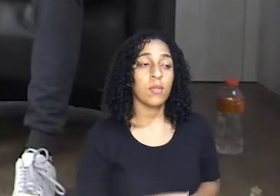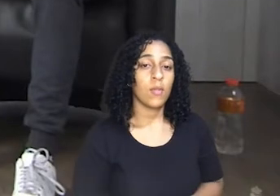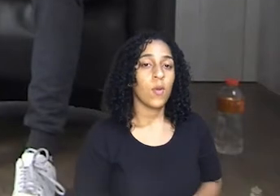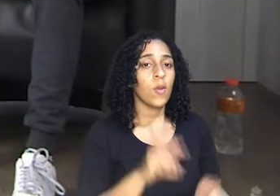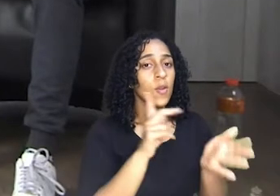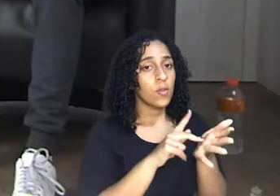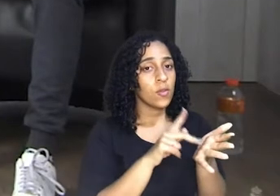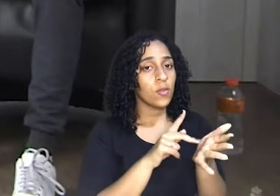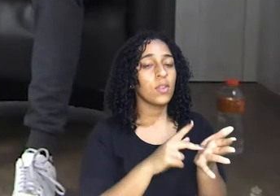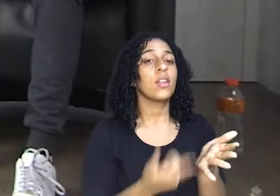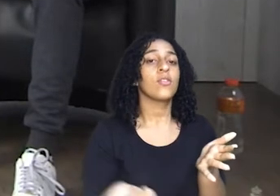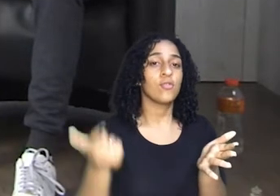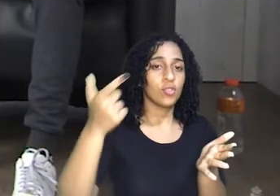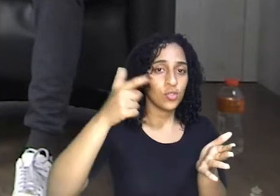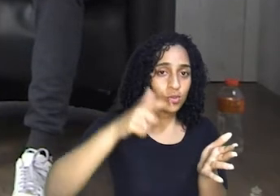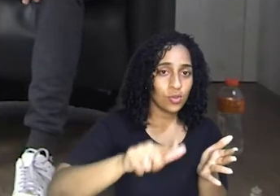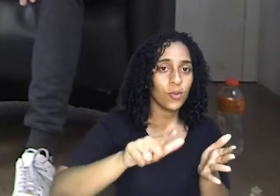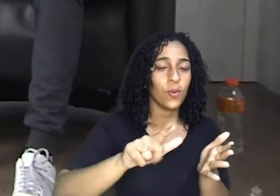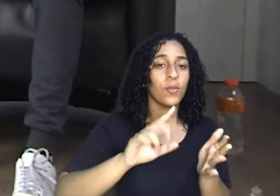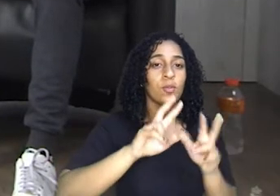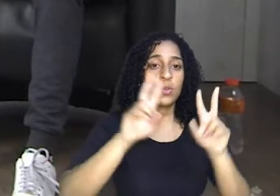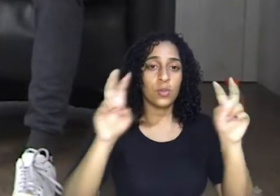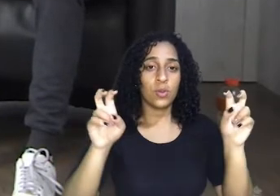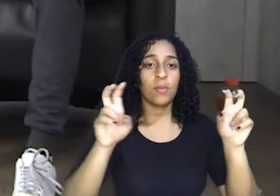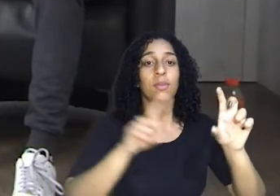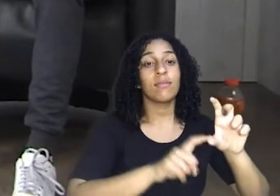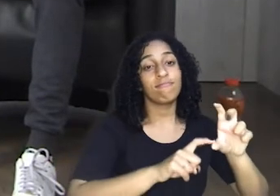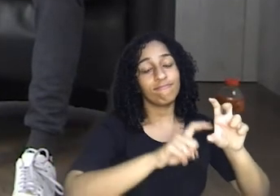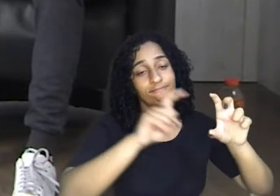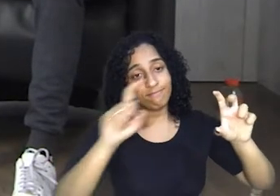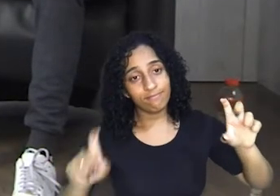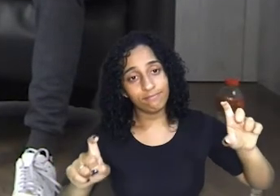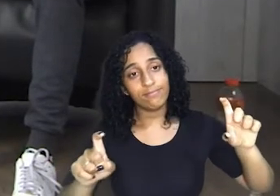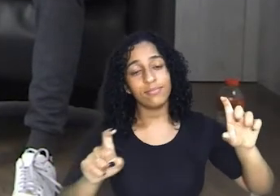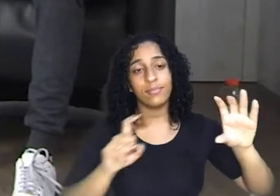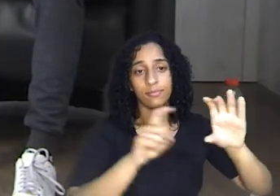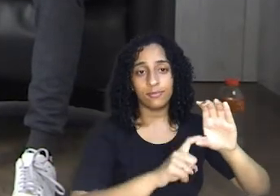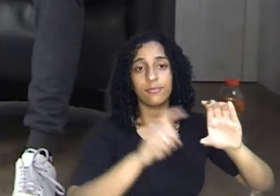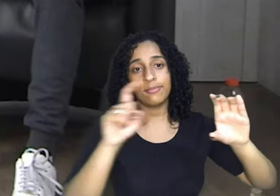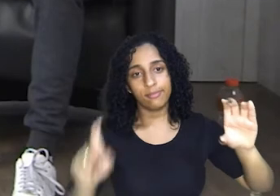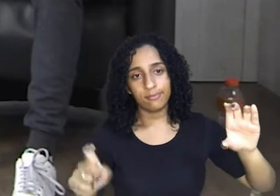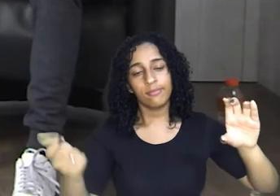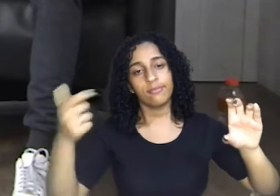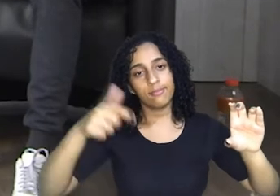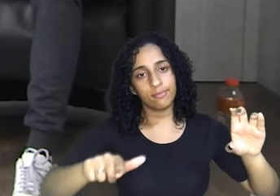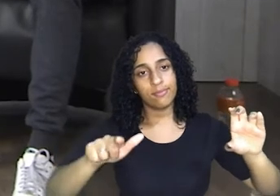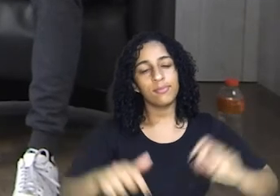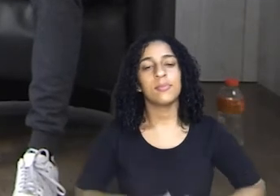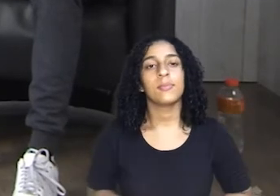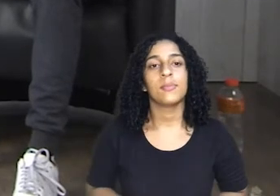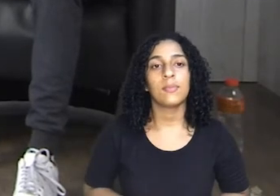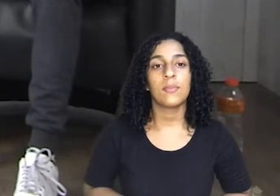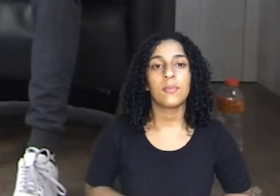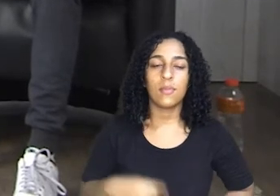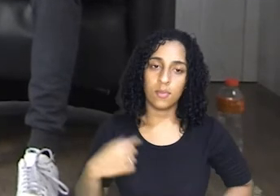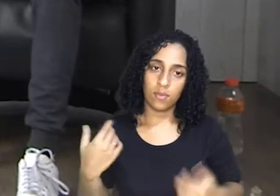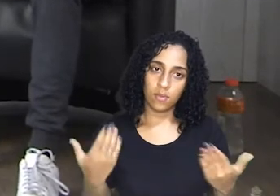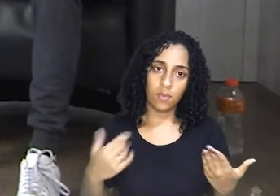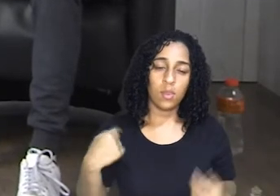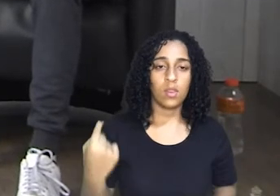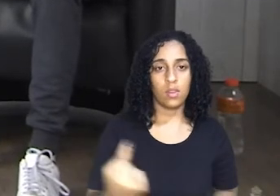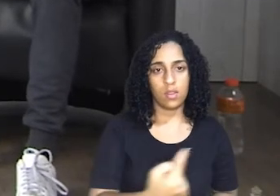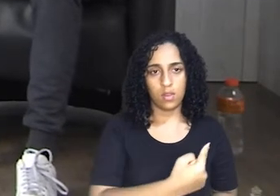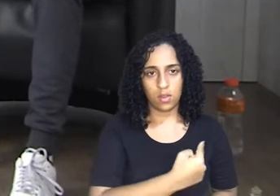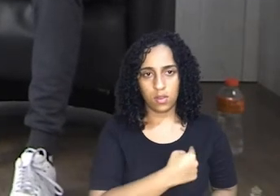aí é uma questão que entra novamente na nessa questão da autonomia da nossa Independência e e